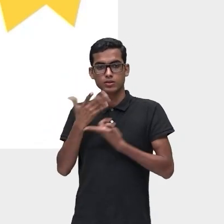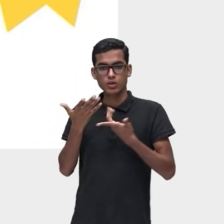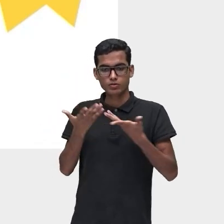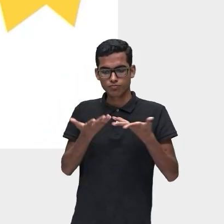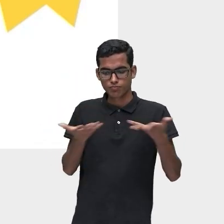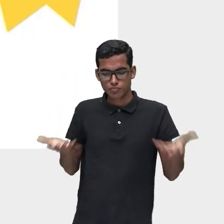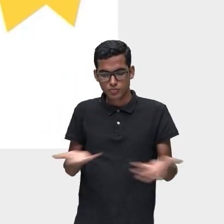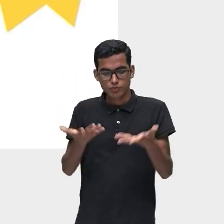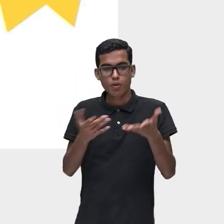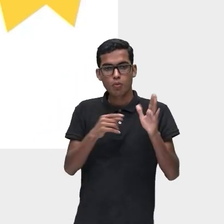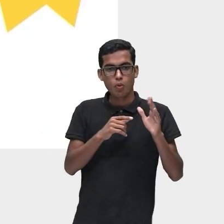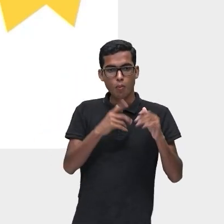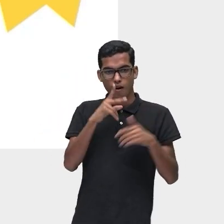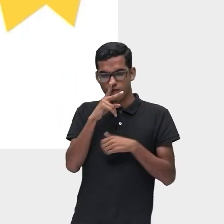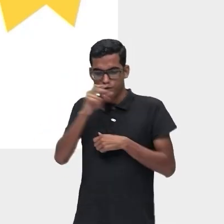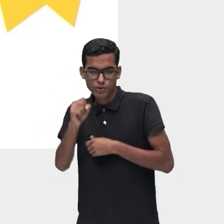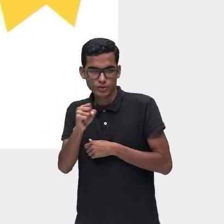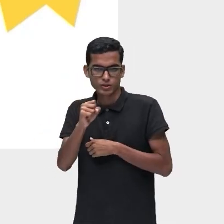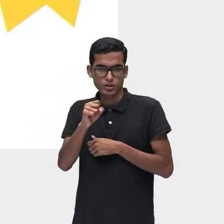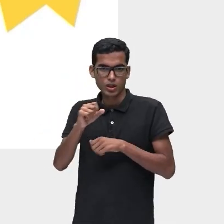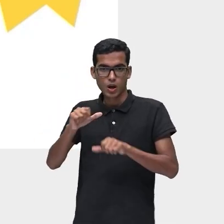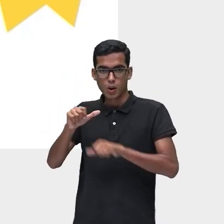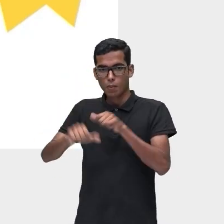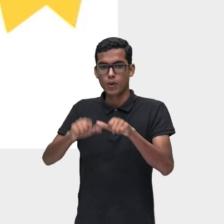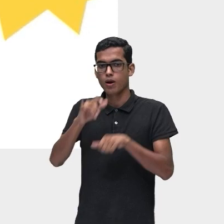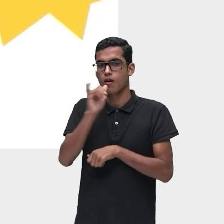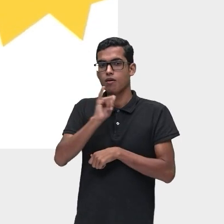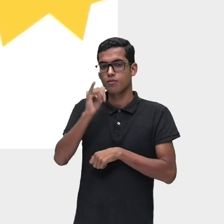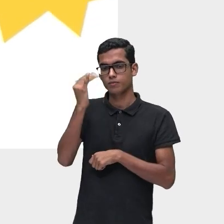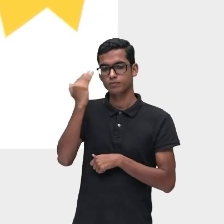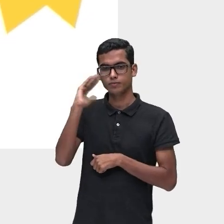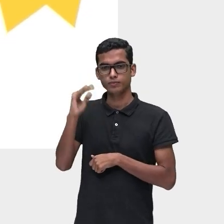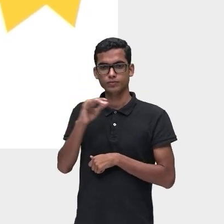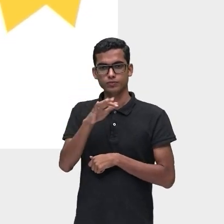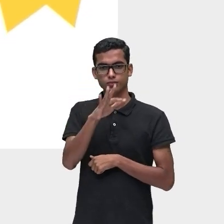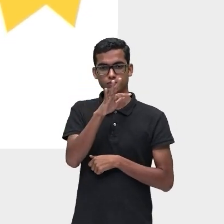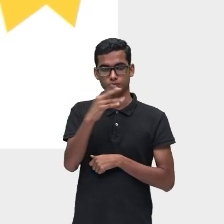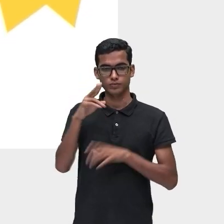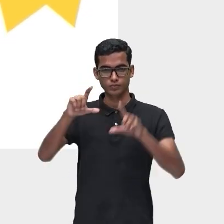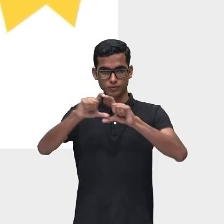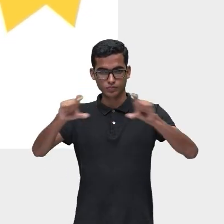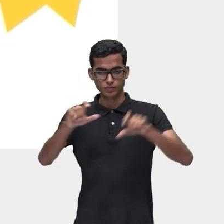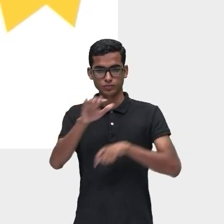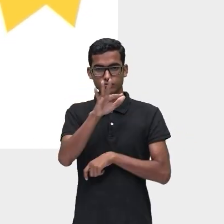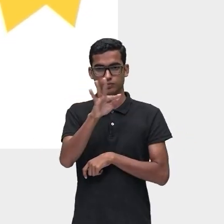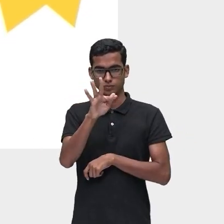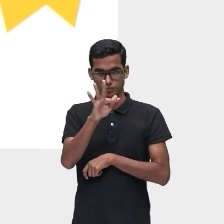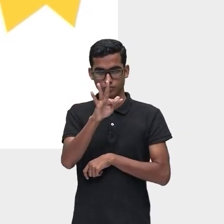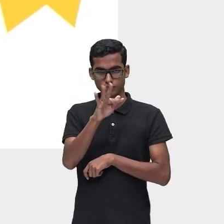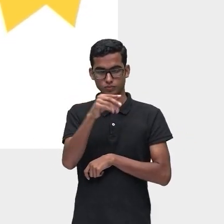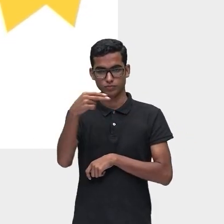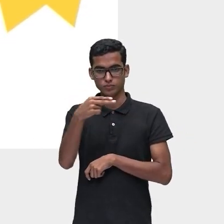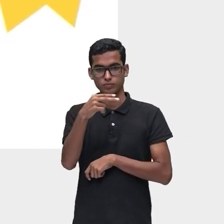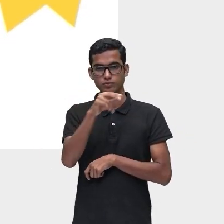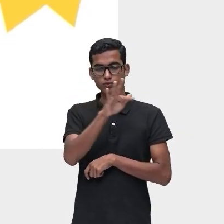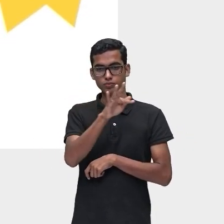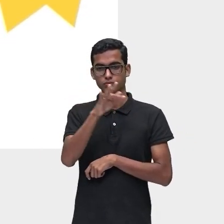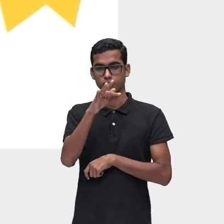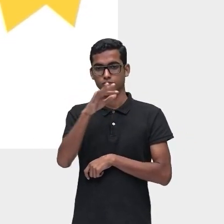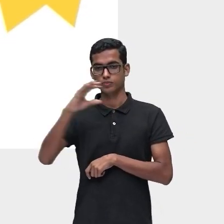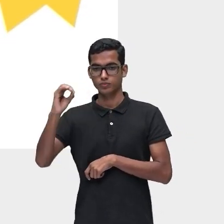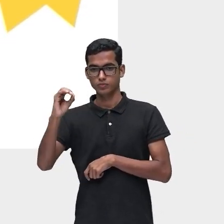matemática, podemos descrever isso da seguinte forma. Nessa forma que está apresentada, FR significa